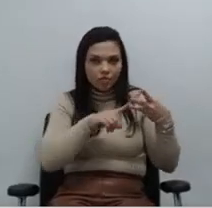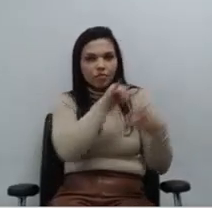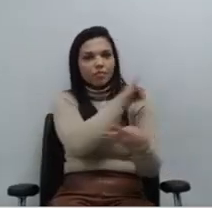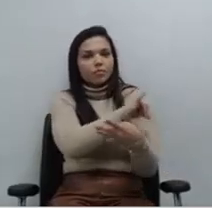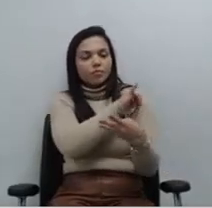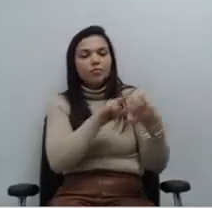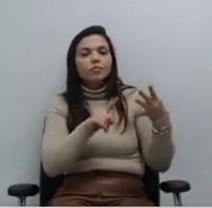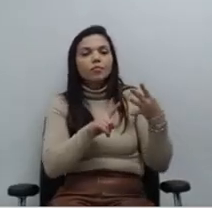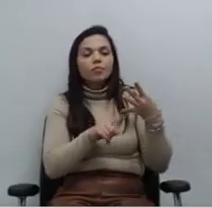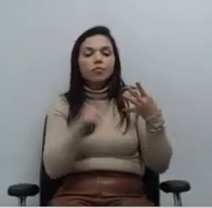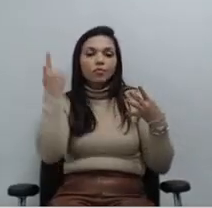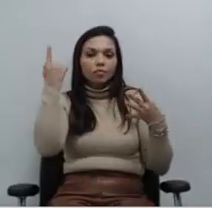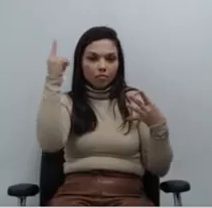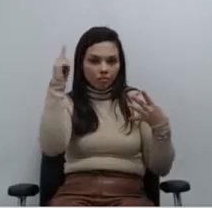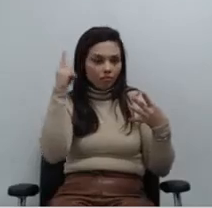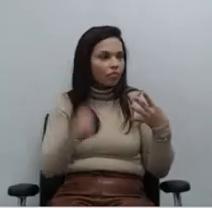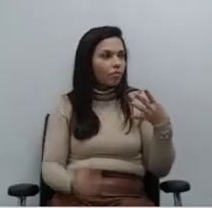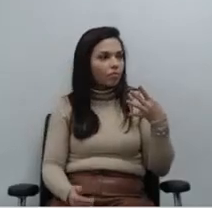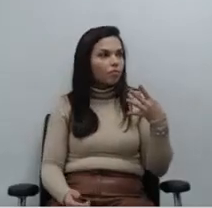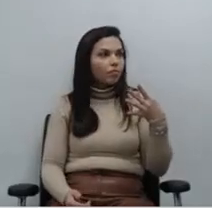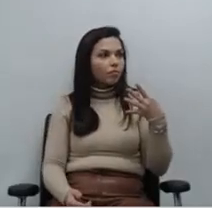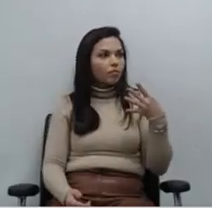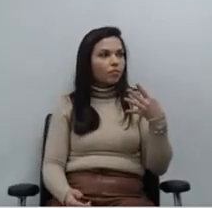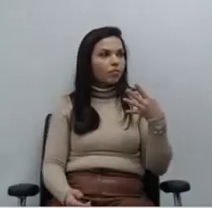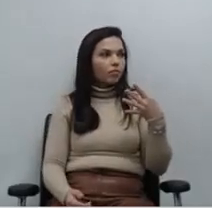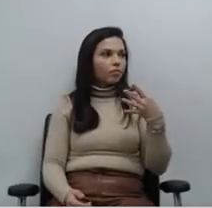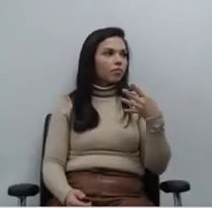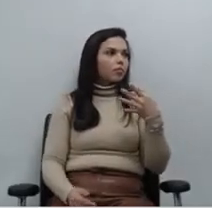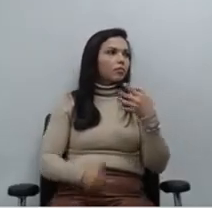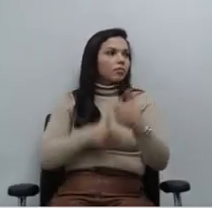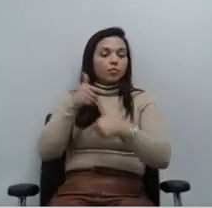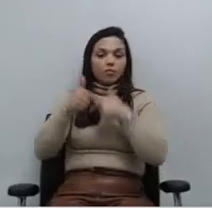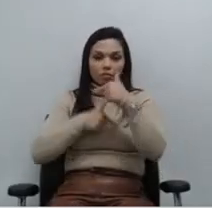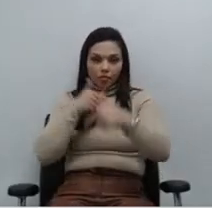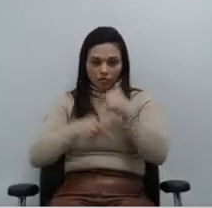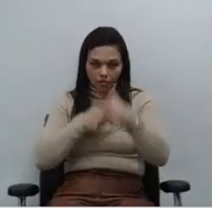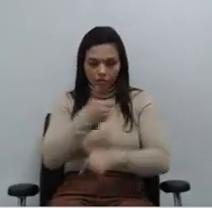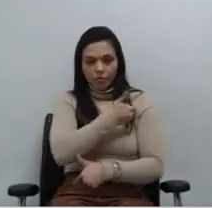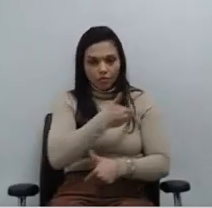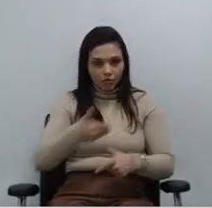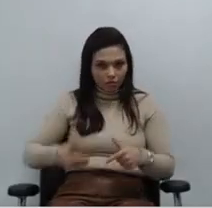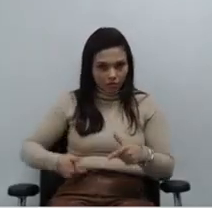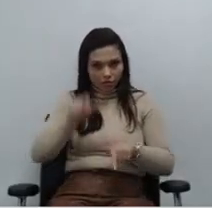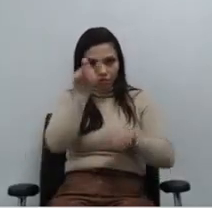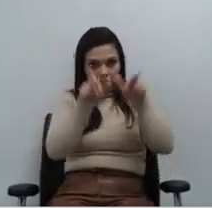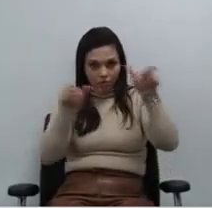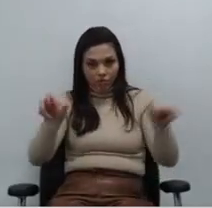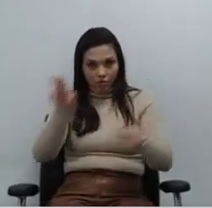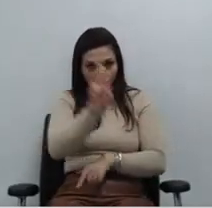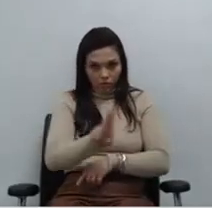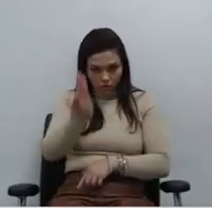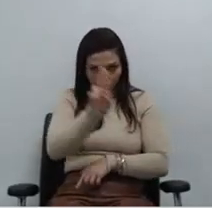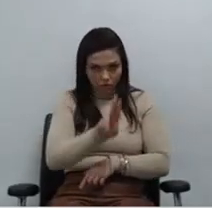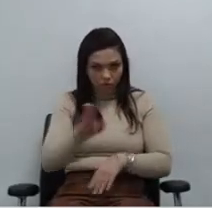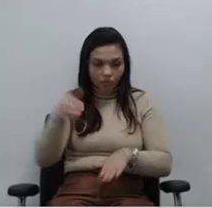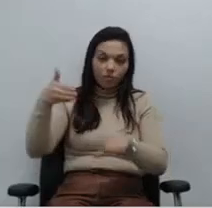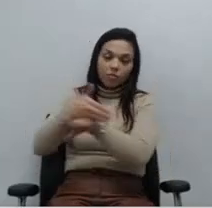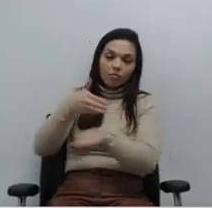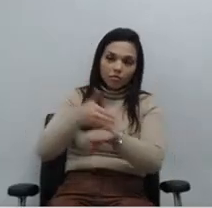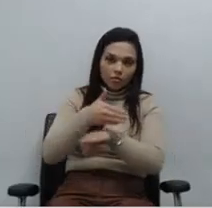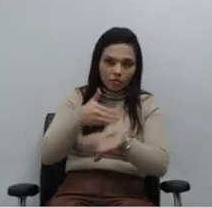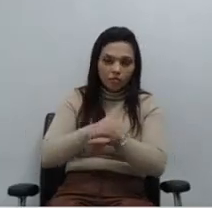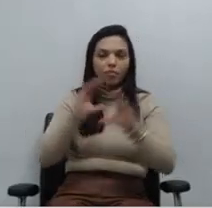Goiás. O fato dos usuários do serviço público de assistência jurídica gratuita participarem da conferência estadual e